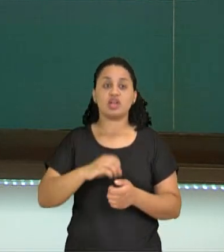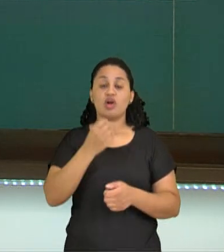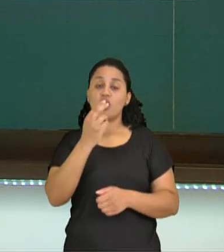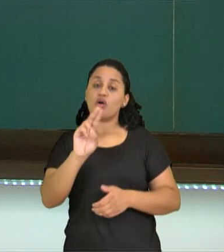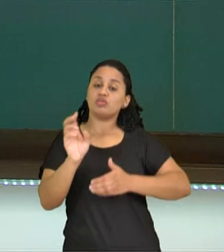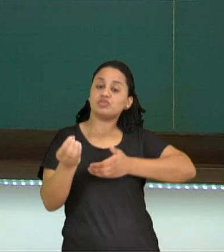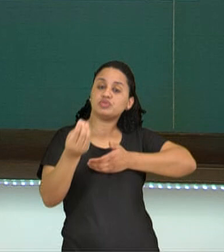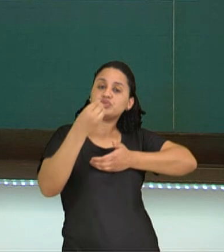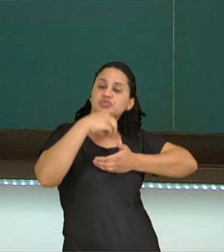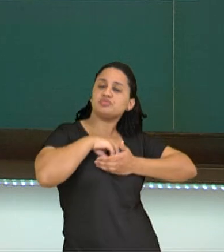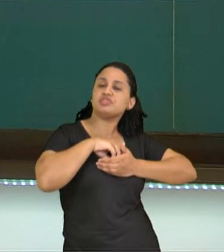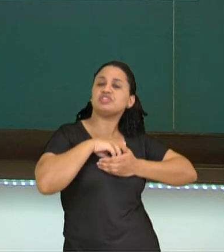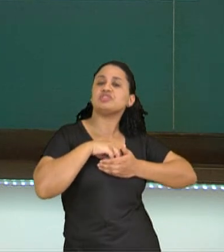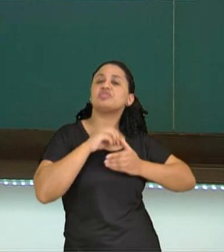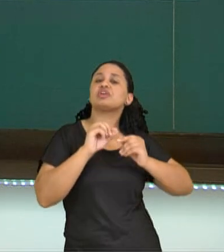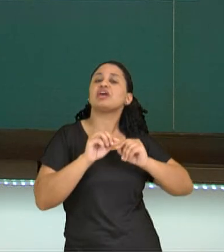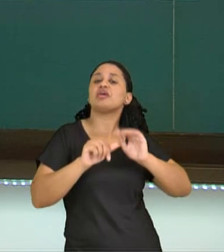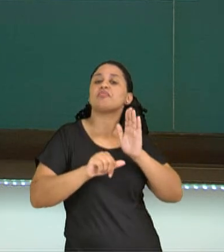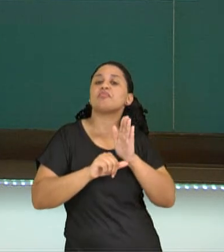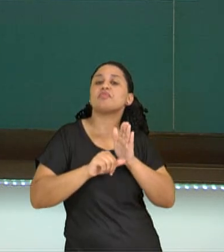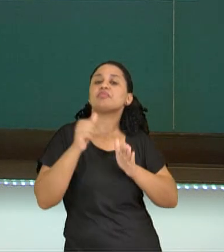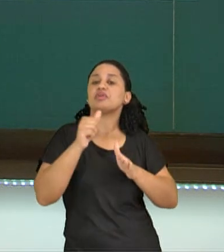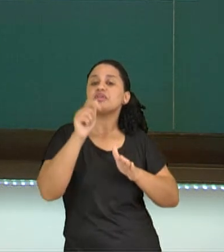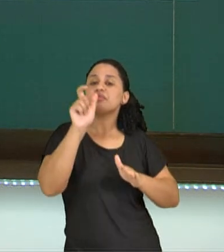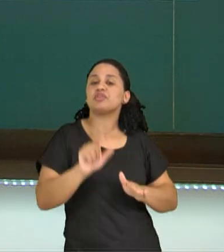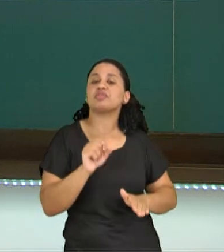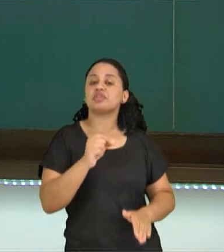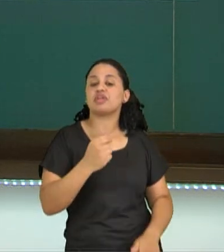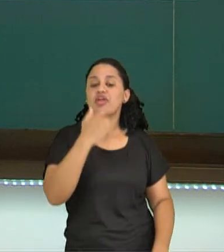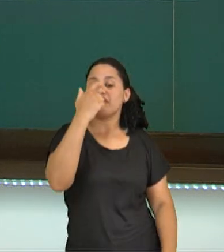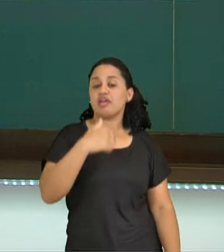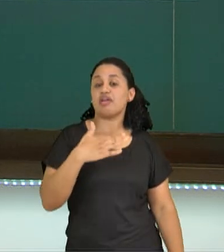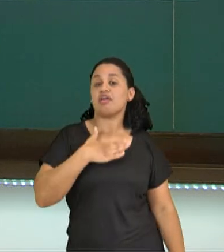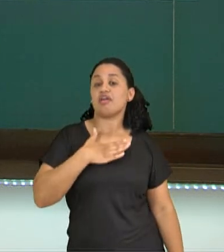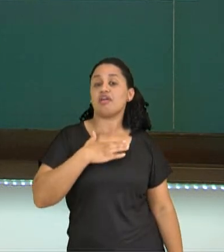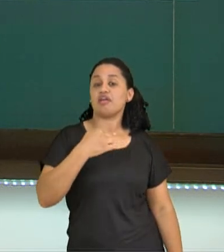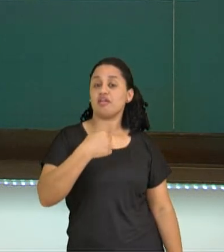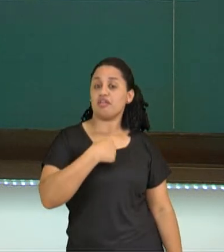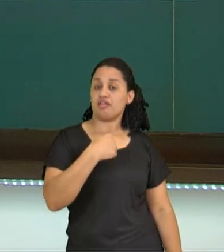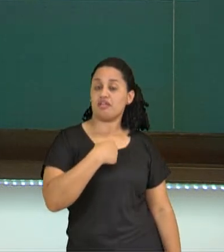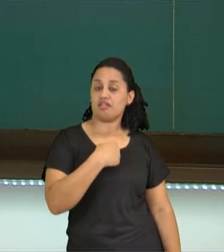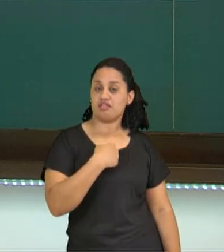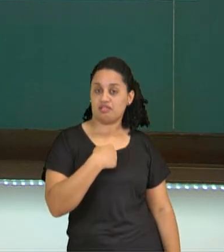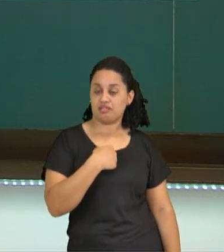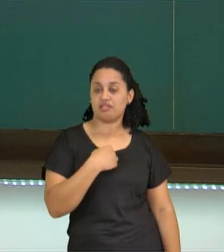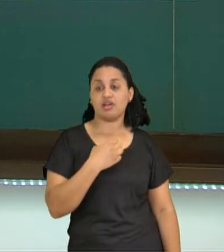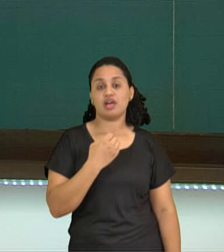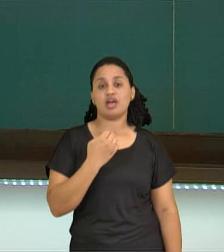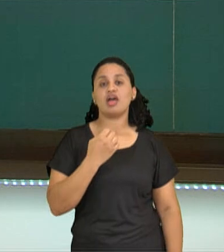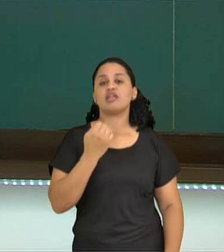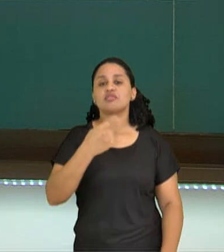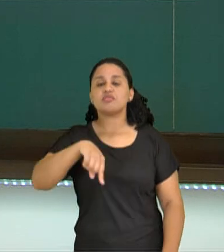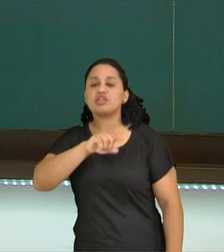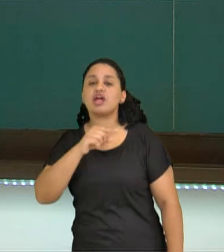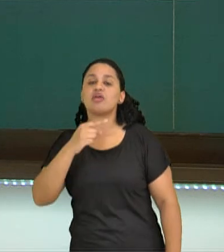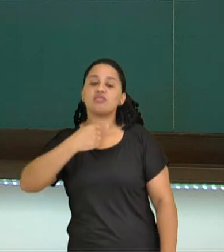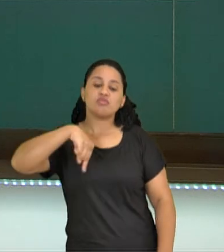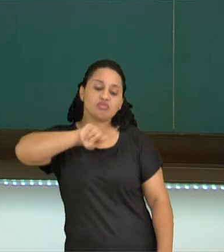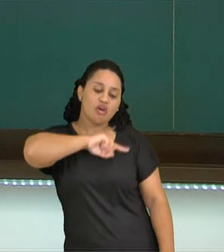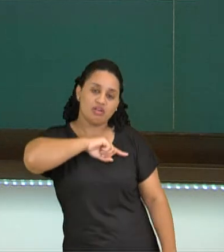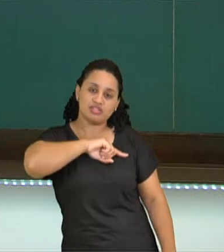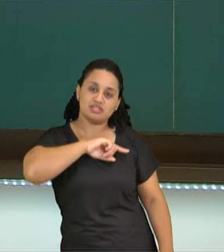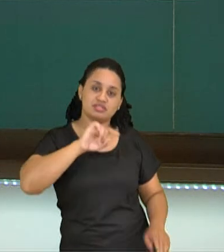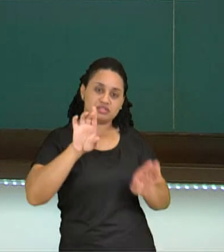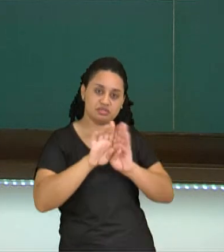que é a primeira pessoa. Primeira pessoa que no singular é eu e no plural nós. Simples assim,